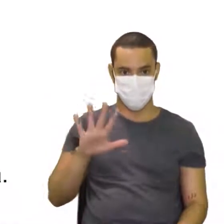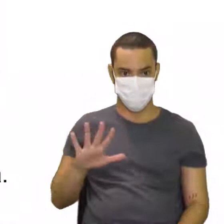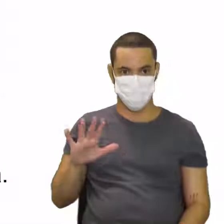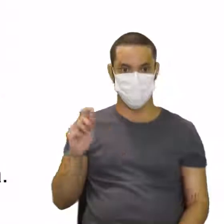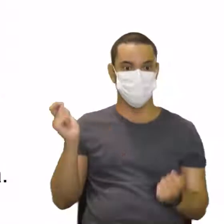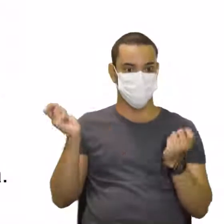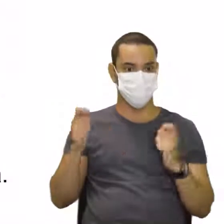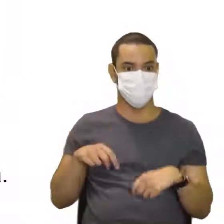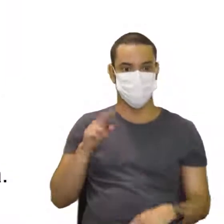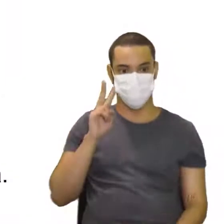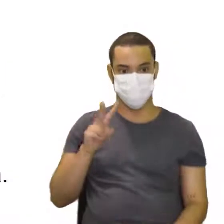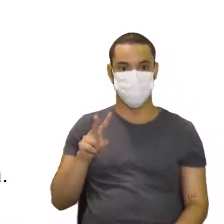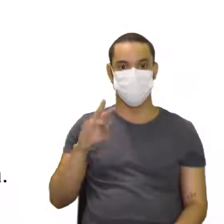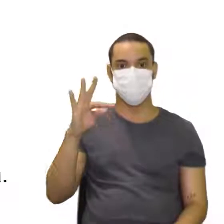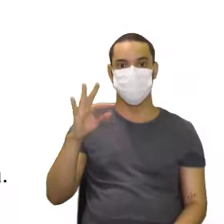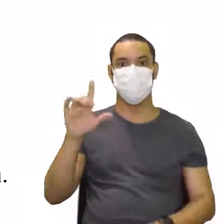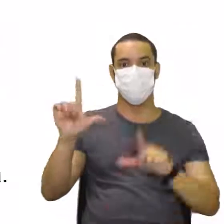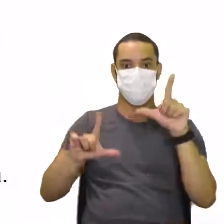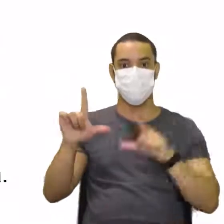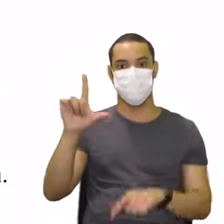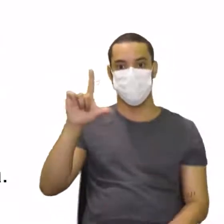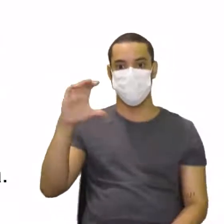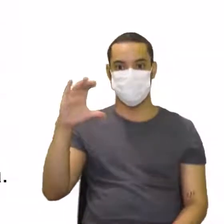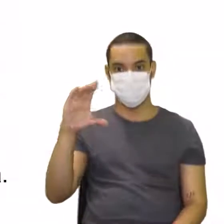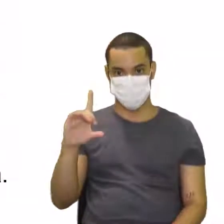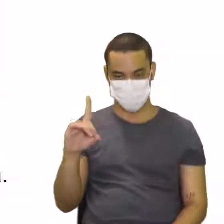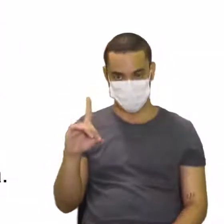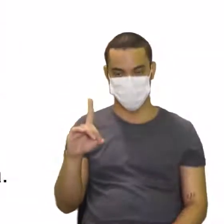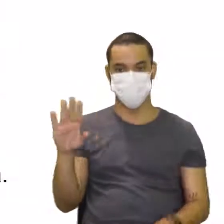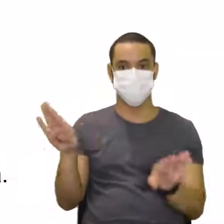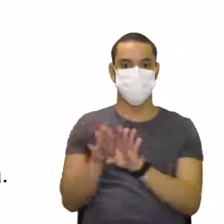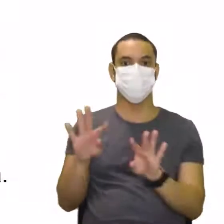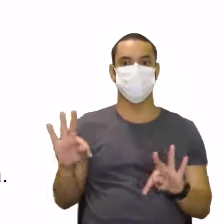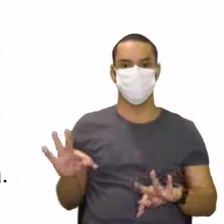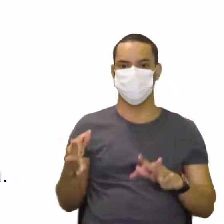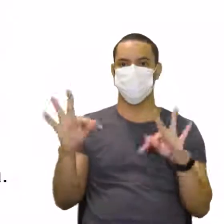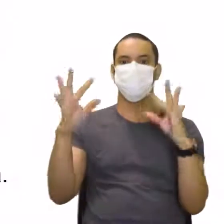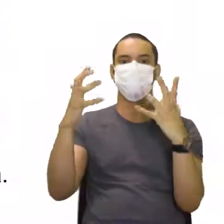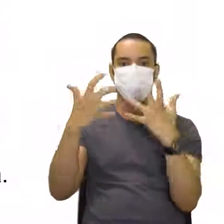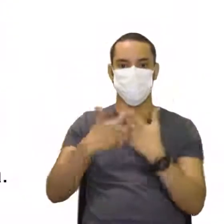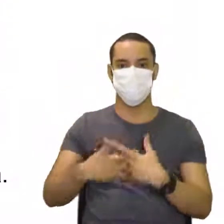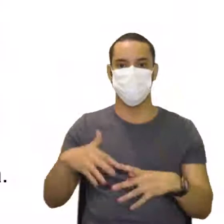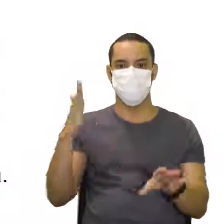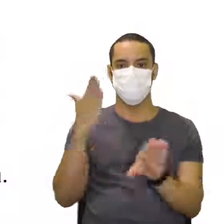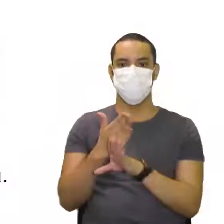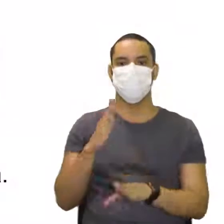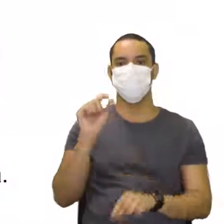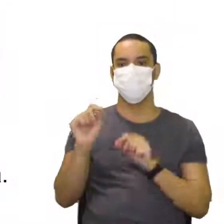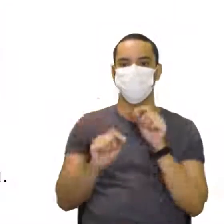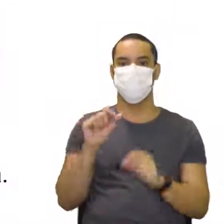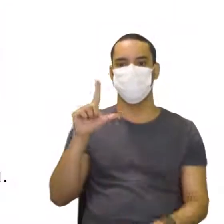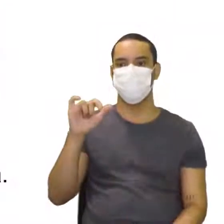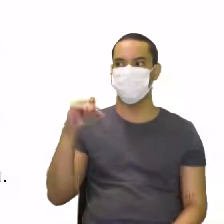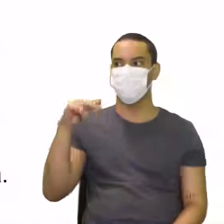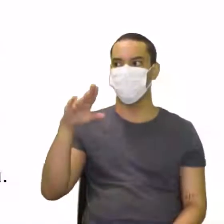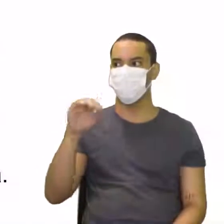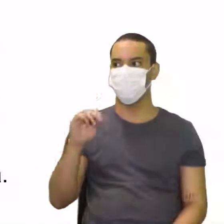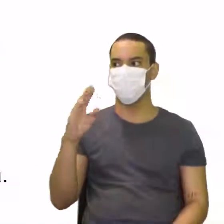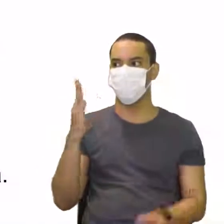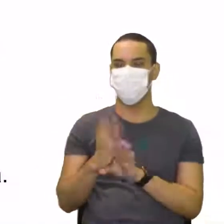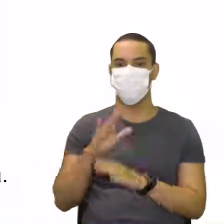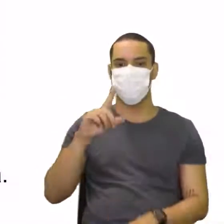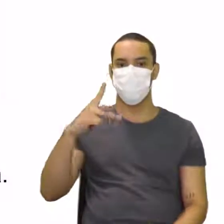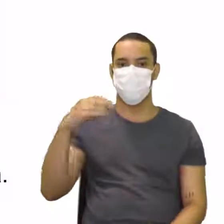uma TV LCD, tá? E a tecnologia LCD funciona por meio de um líquido polarizador